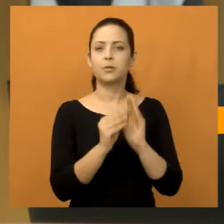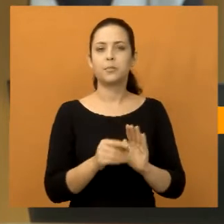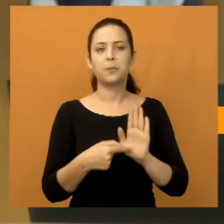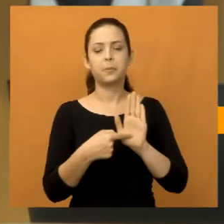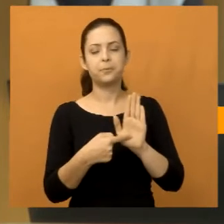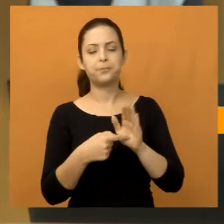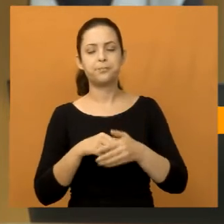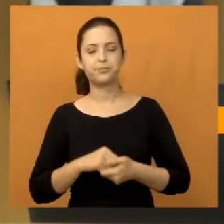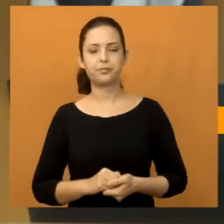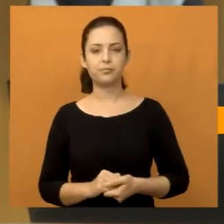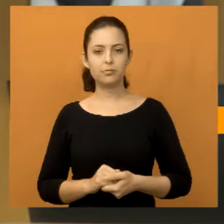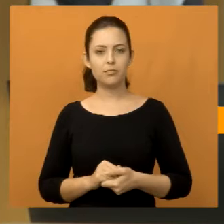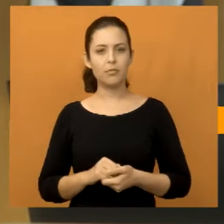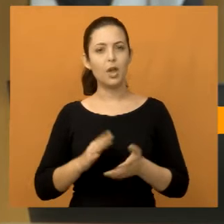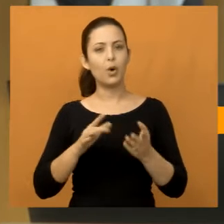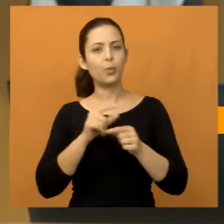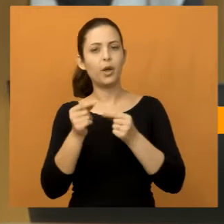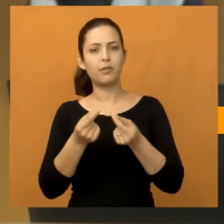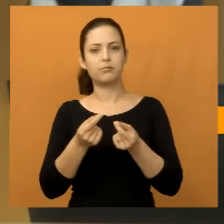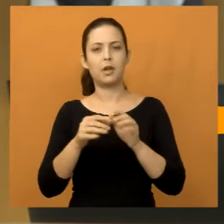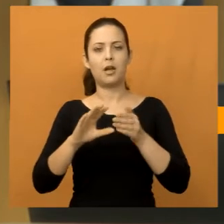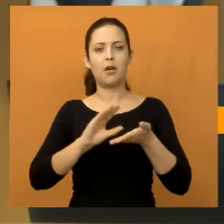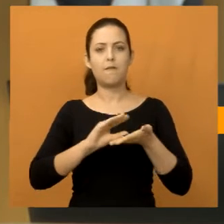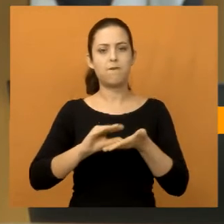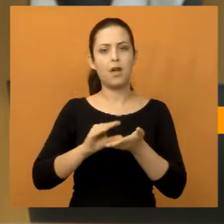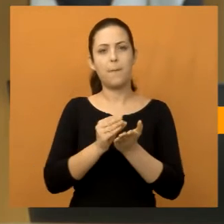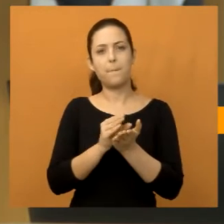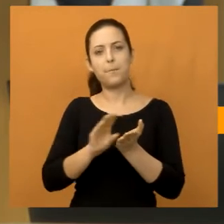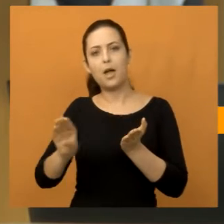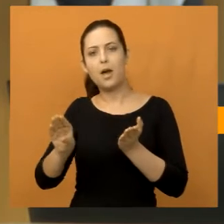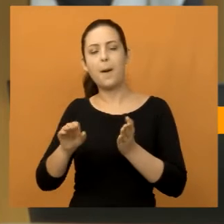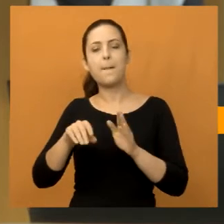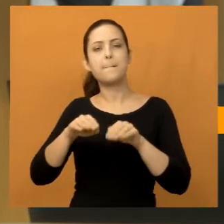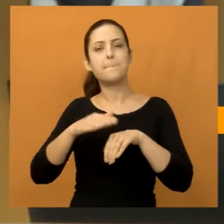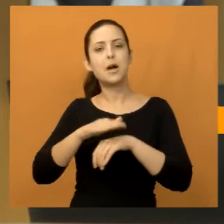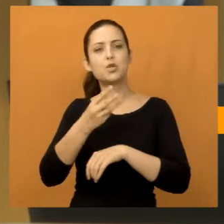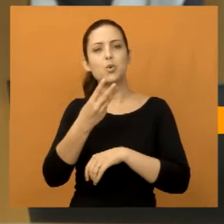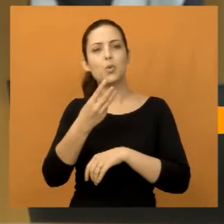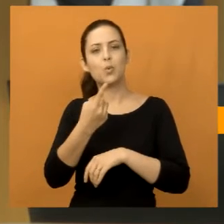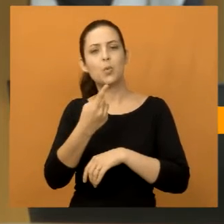situação do desvio de mais de R$1 milhão.